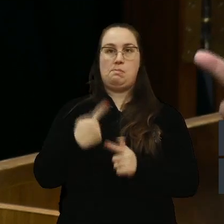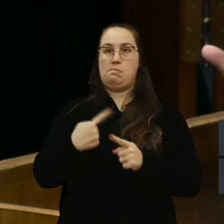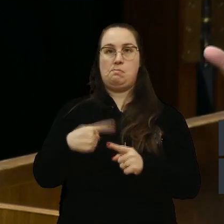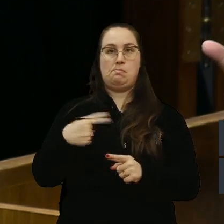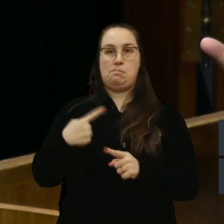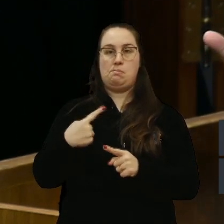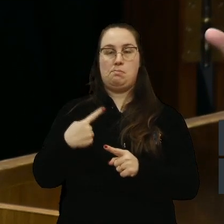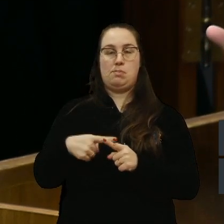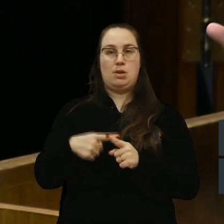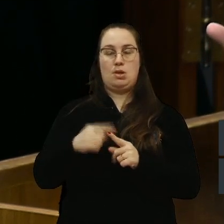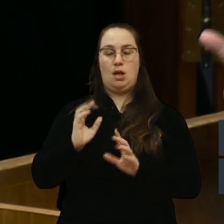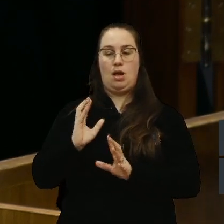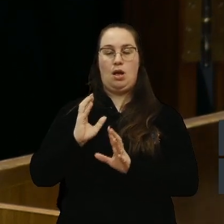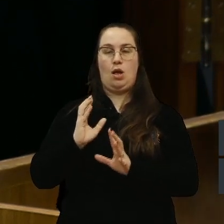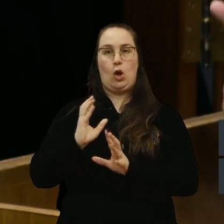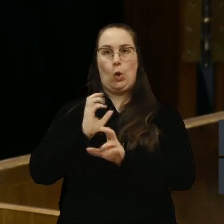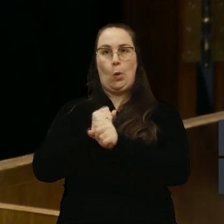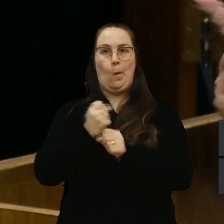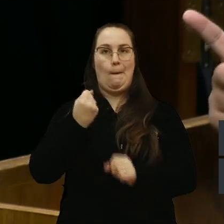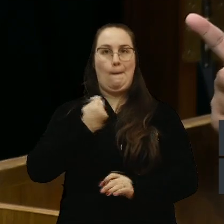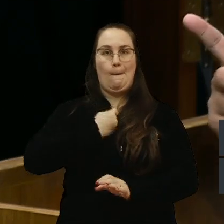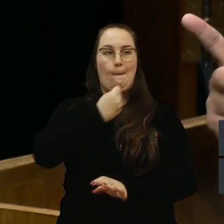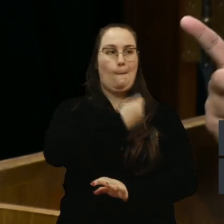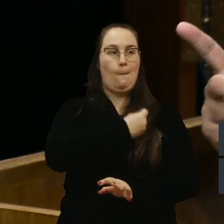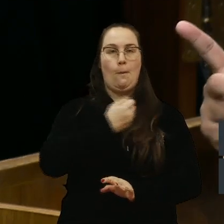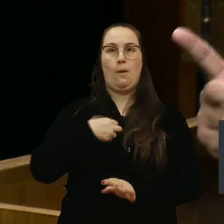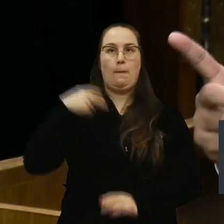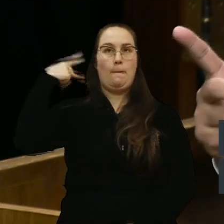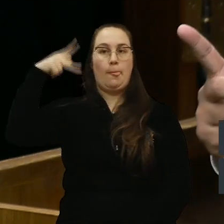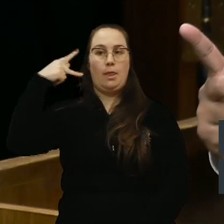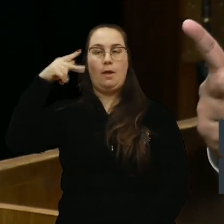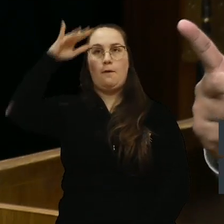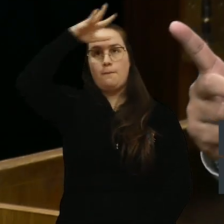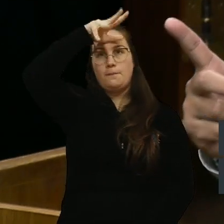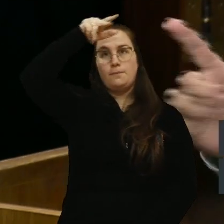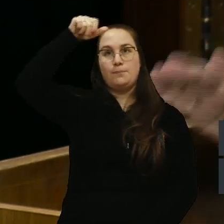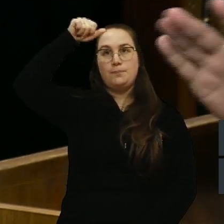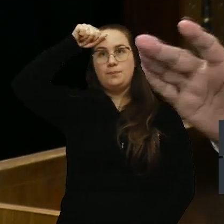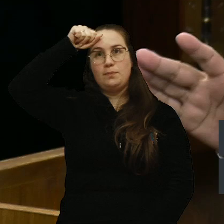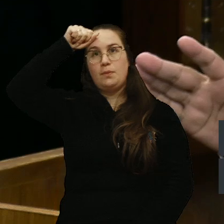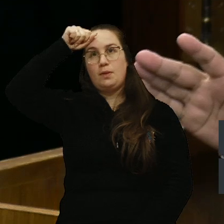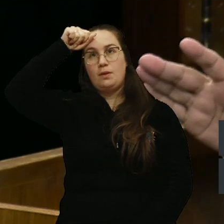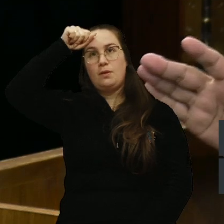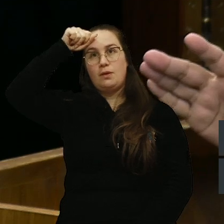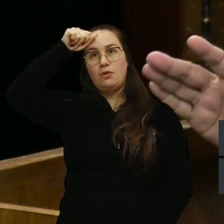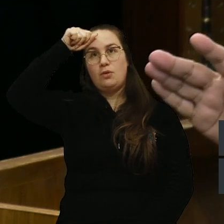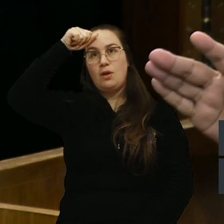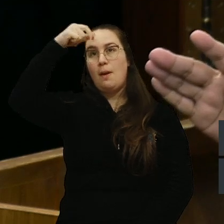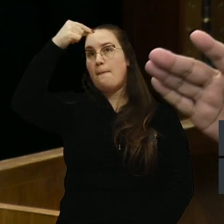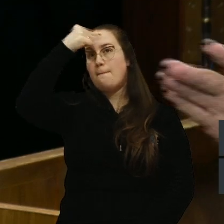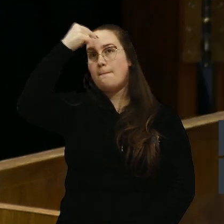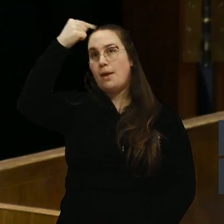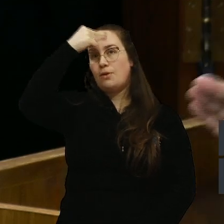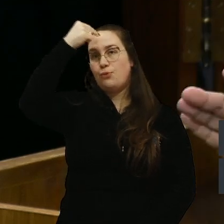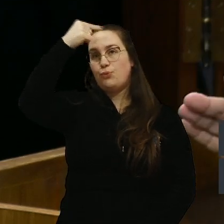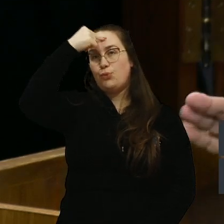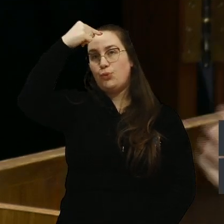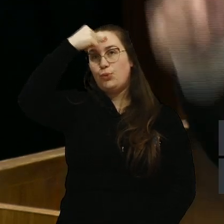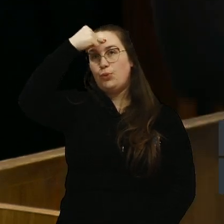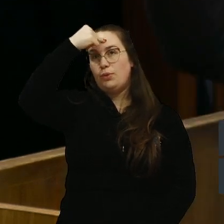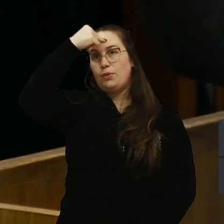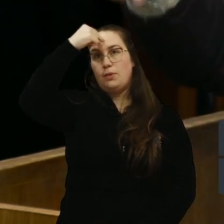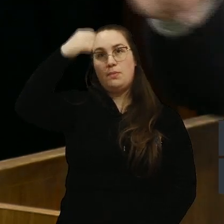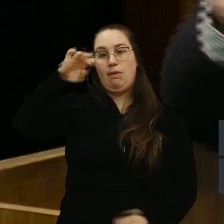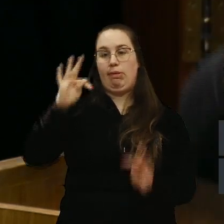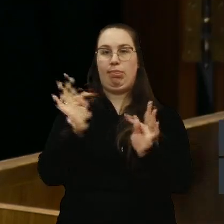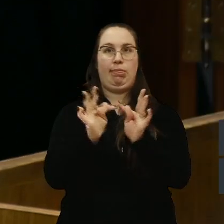nem advogado. Para ser vereador ou prefeito, o ensino médio, né? Nós não temos que ser